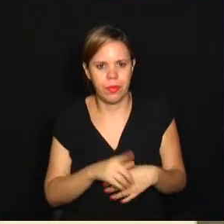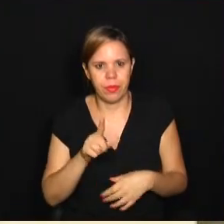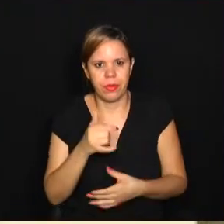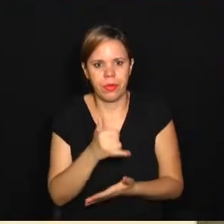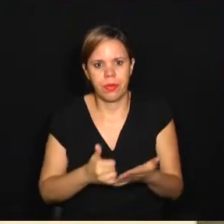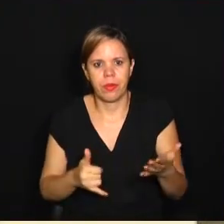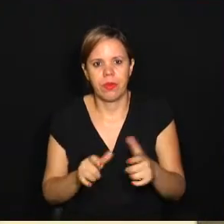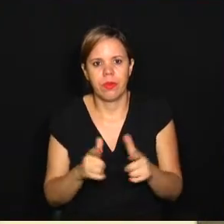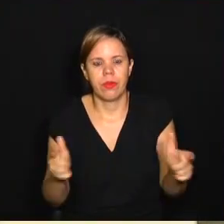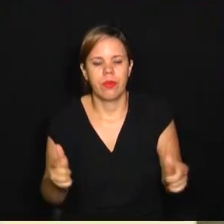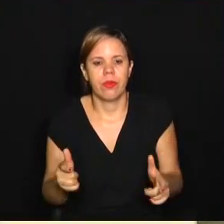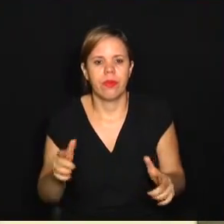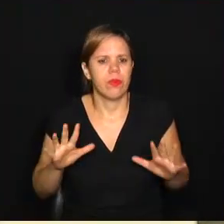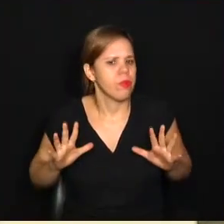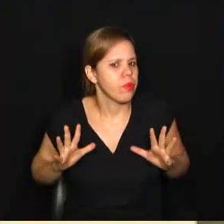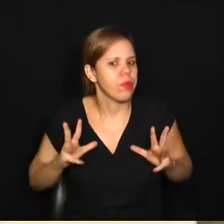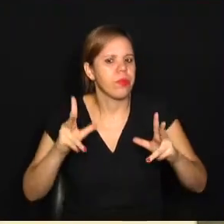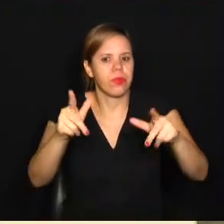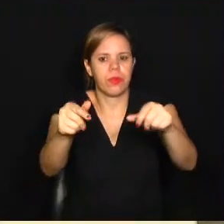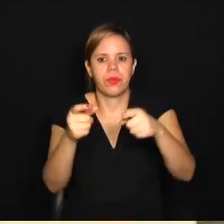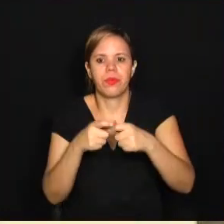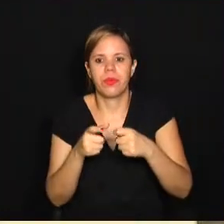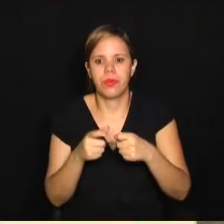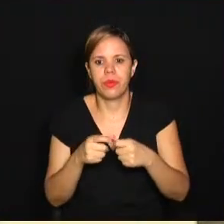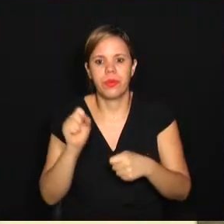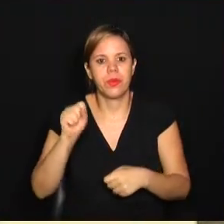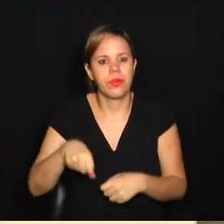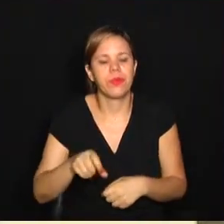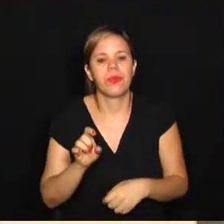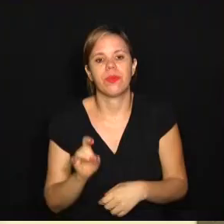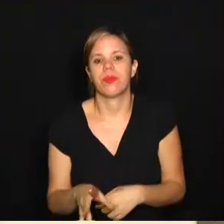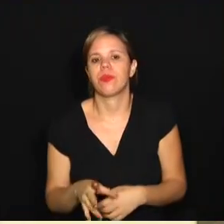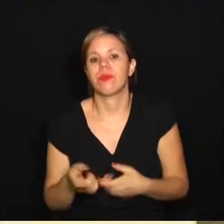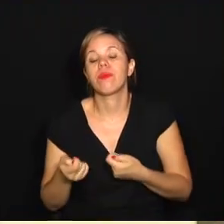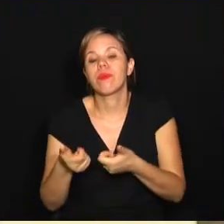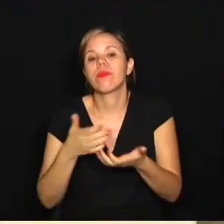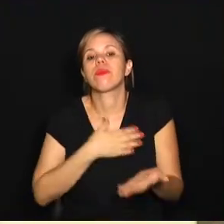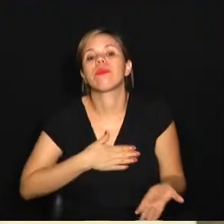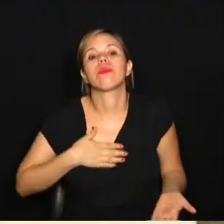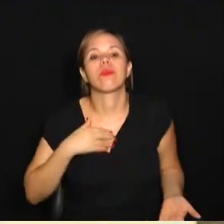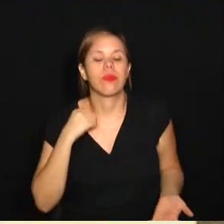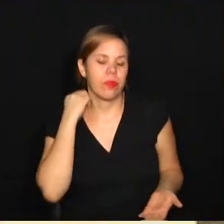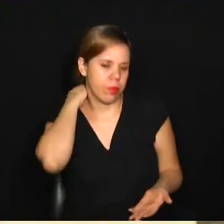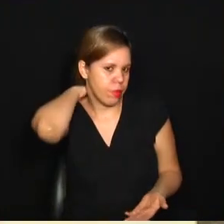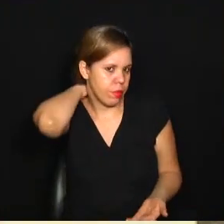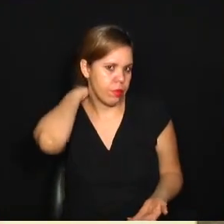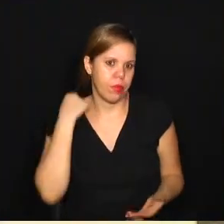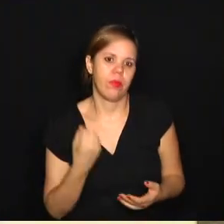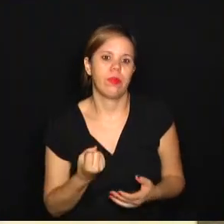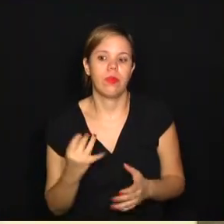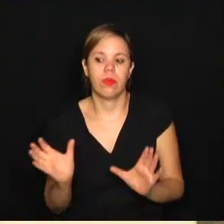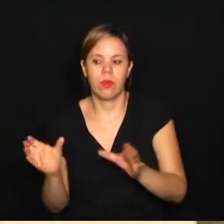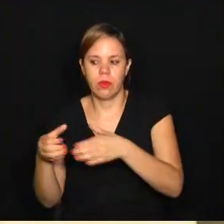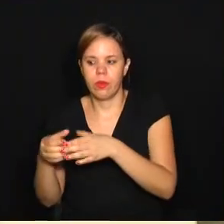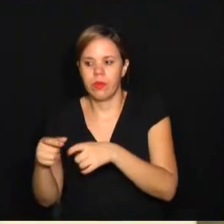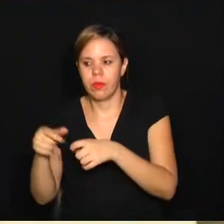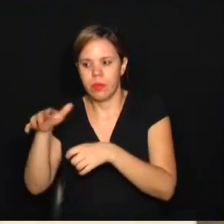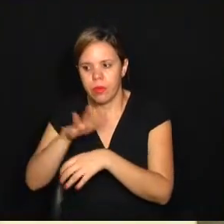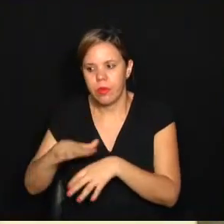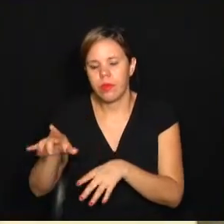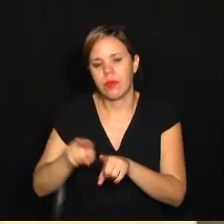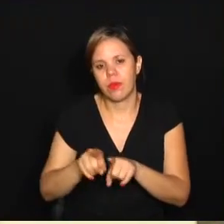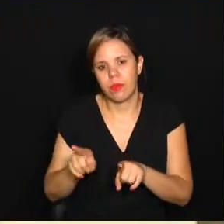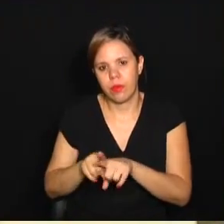seja estendida para todos os médicos, não somente privilegiar uma determinada categoria que